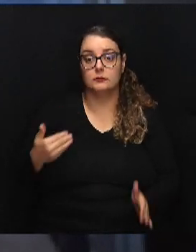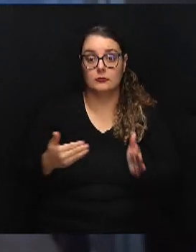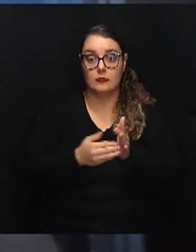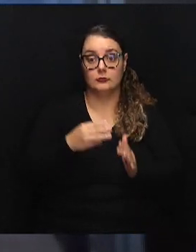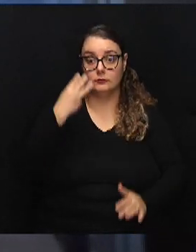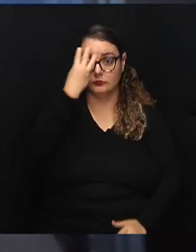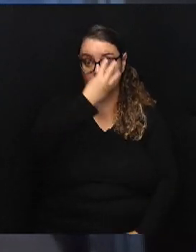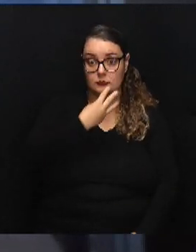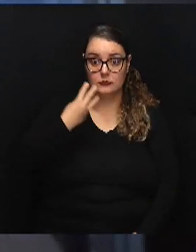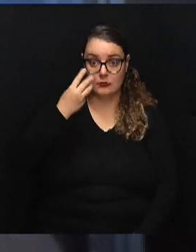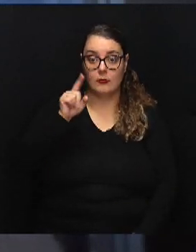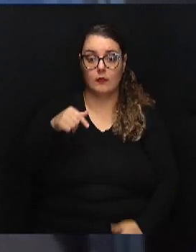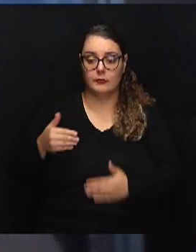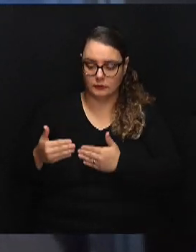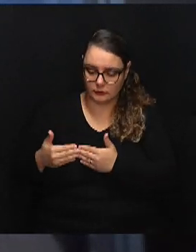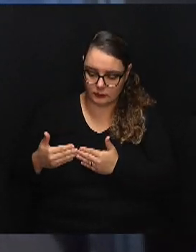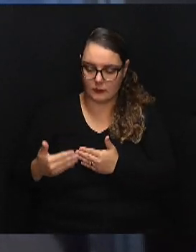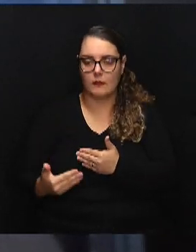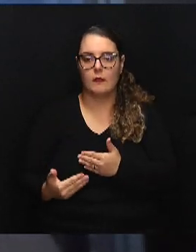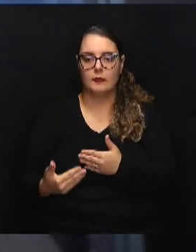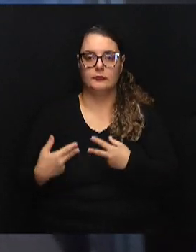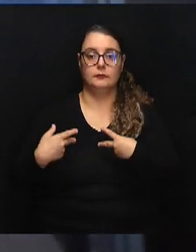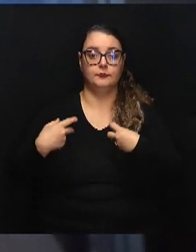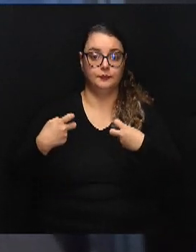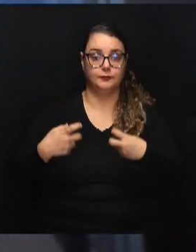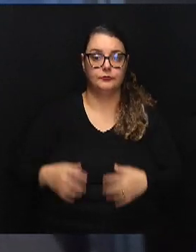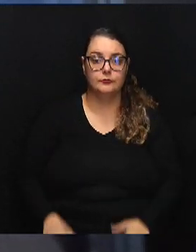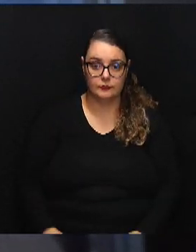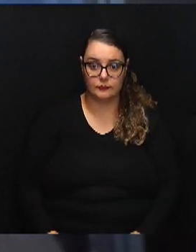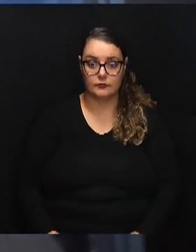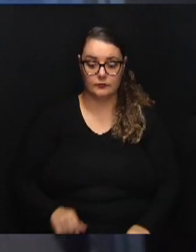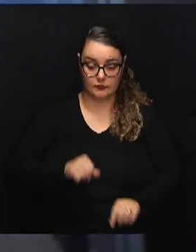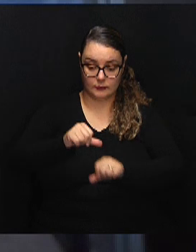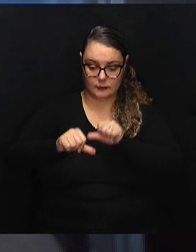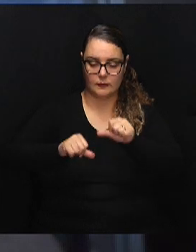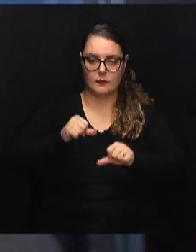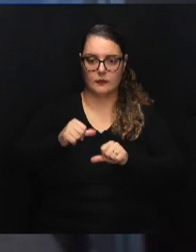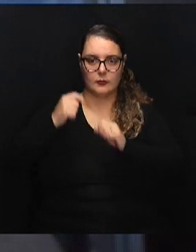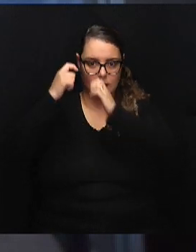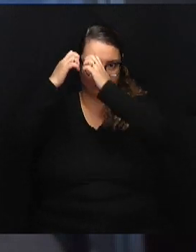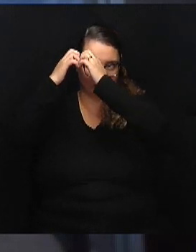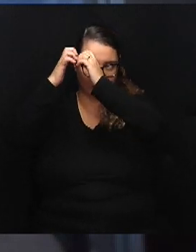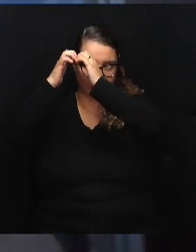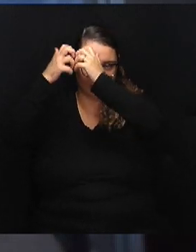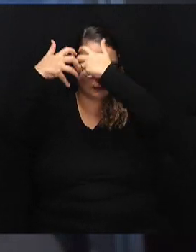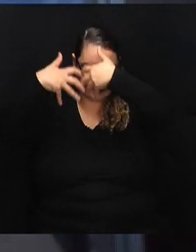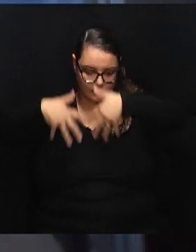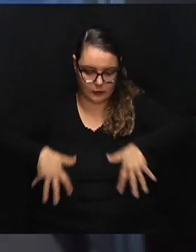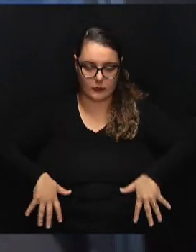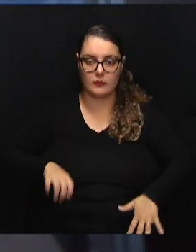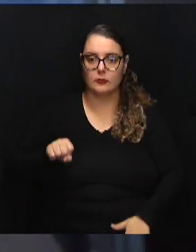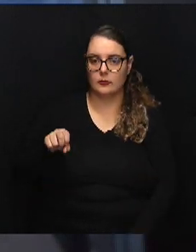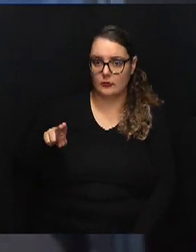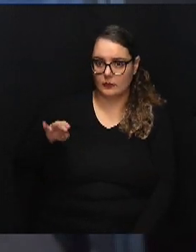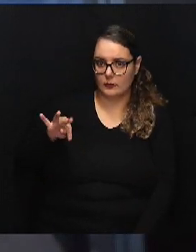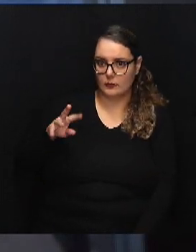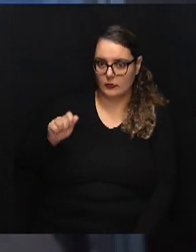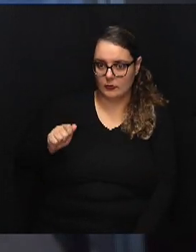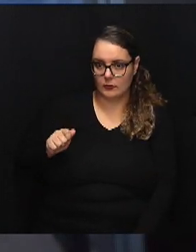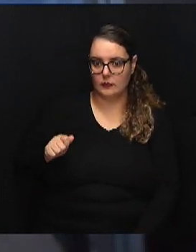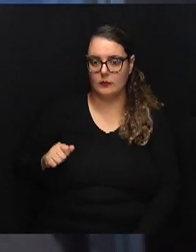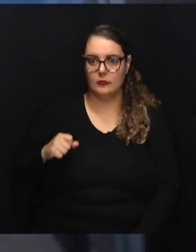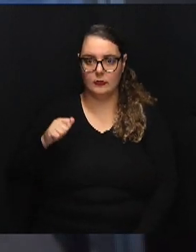Então, é a partir do momento que se reconhece uma alteração neurológica súbita, aguda,